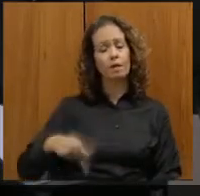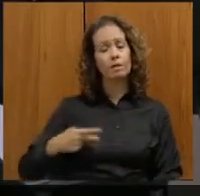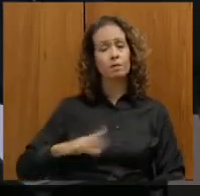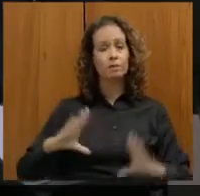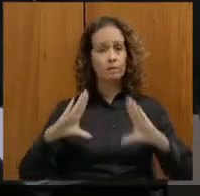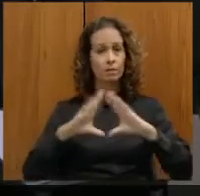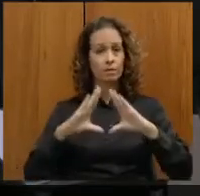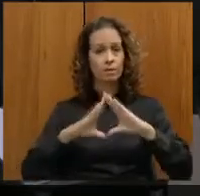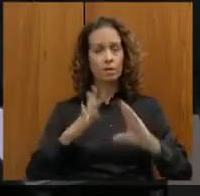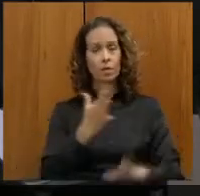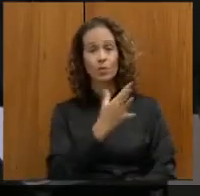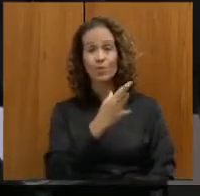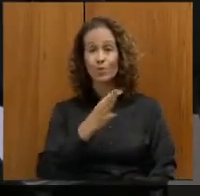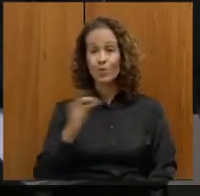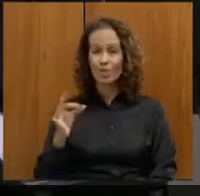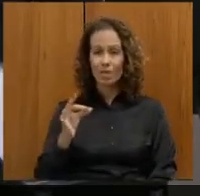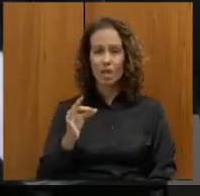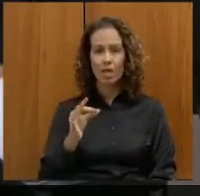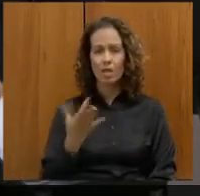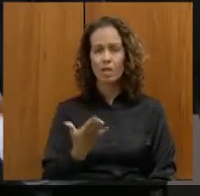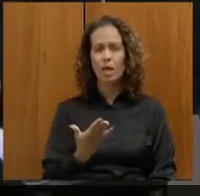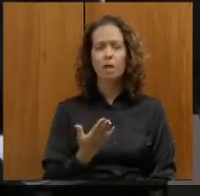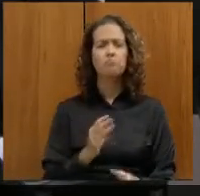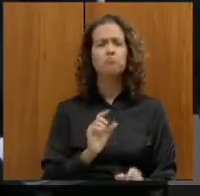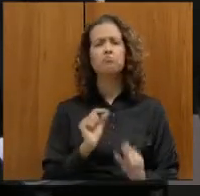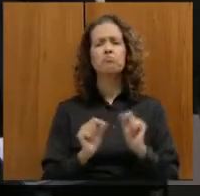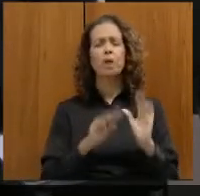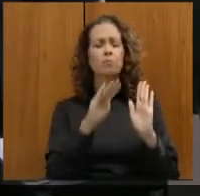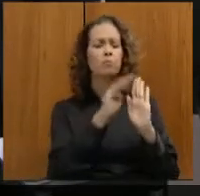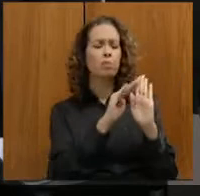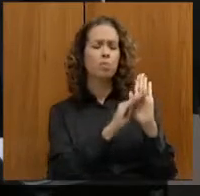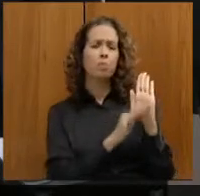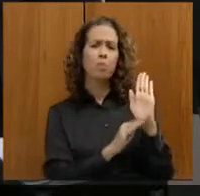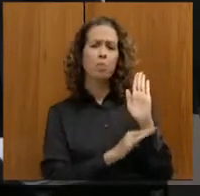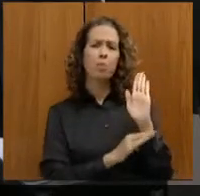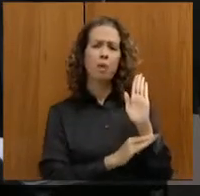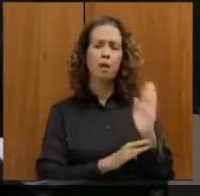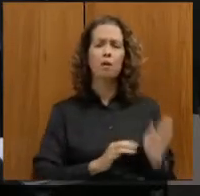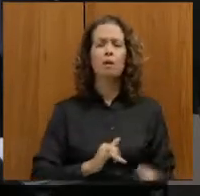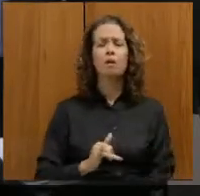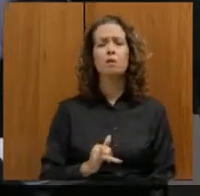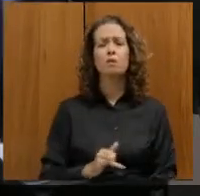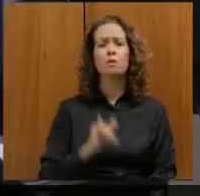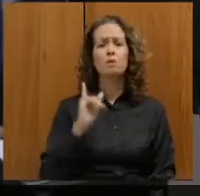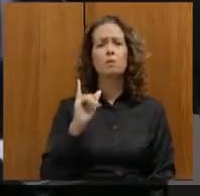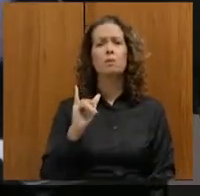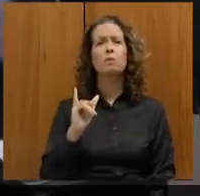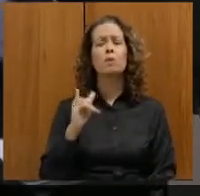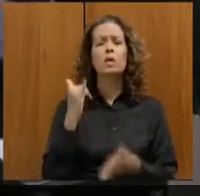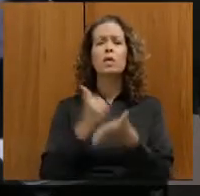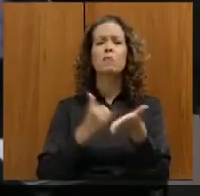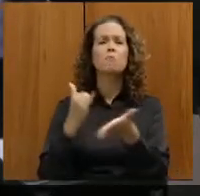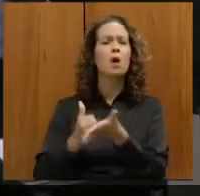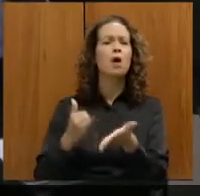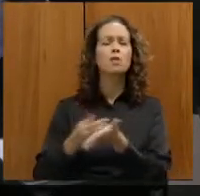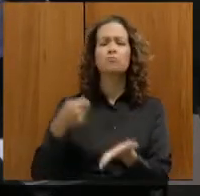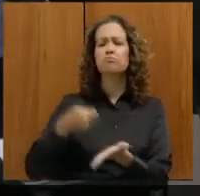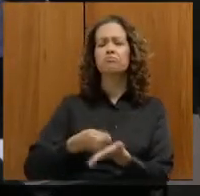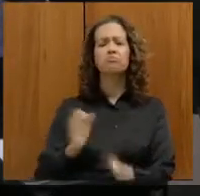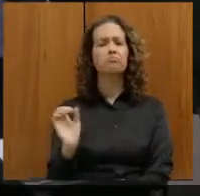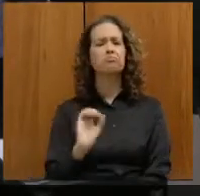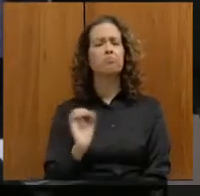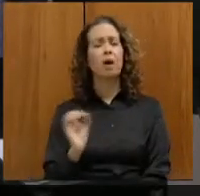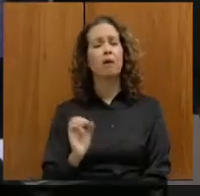os 100 maiores devedores de impostos o estado de Minas informação também ligada que queremos o acordo de leniência